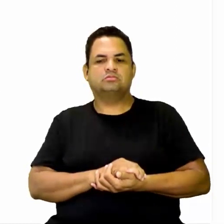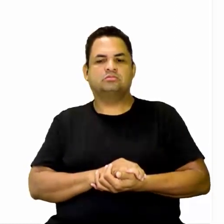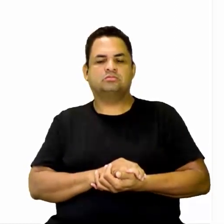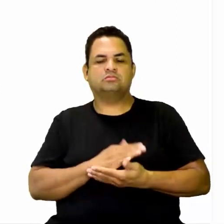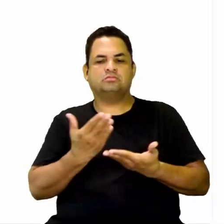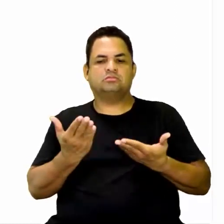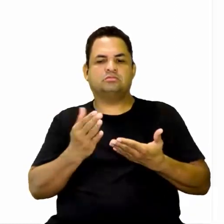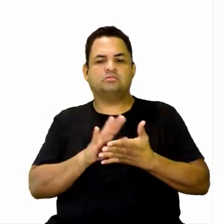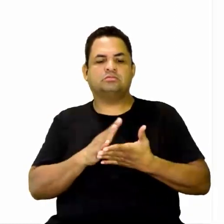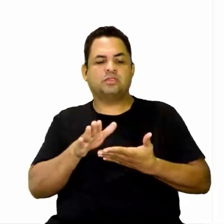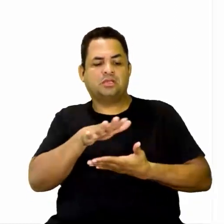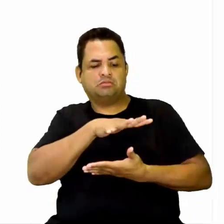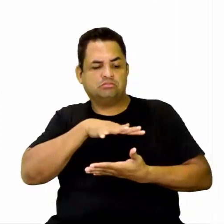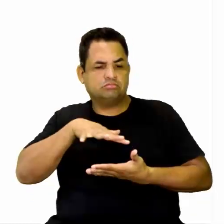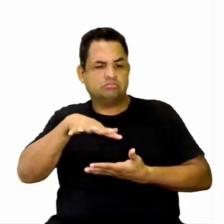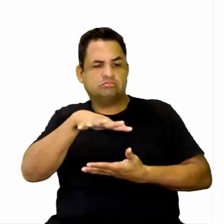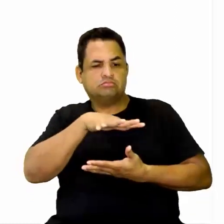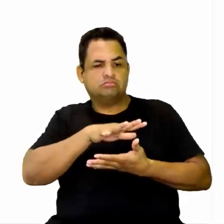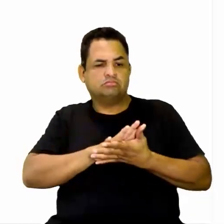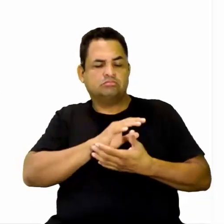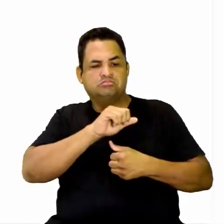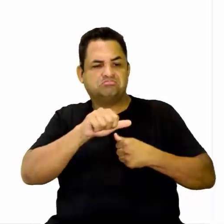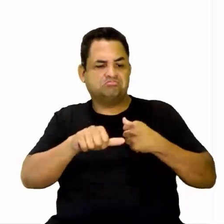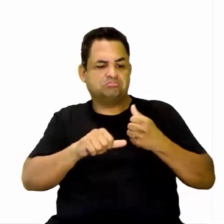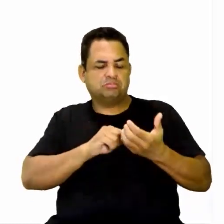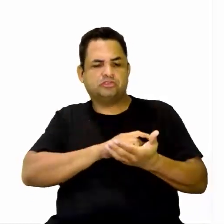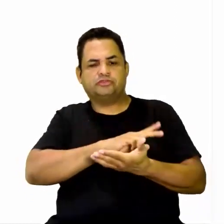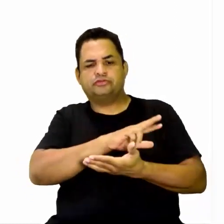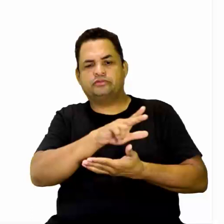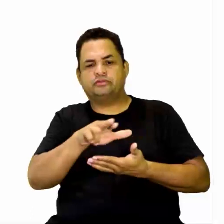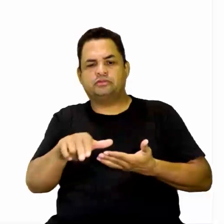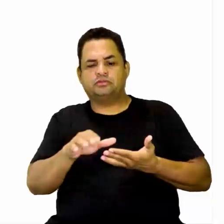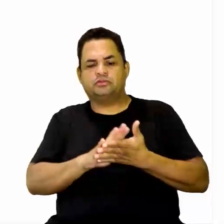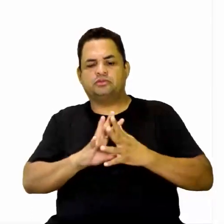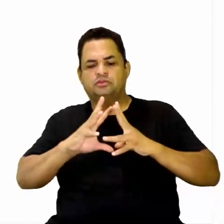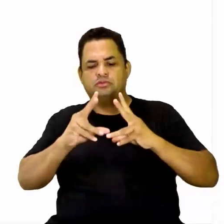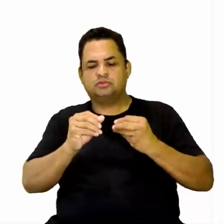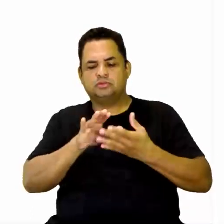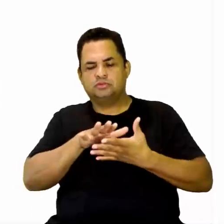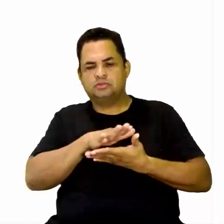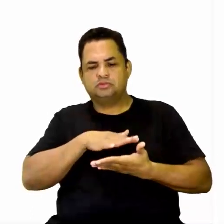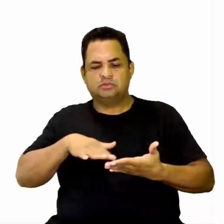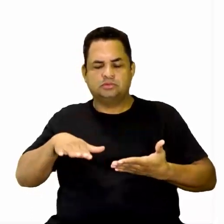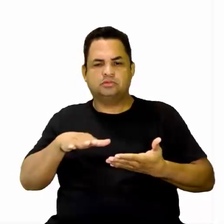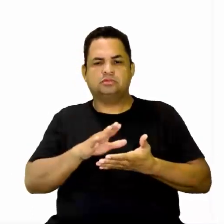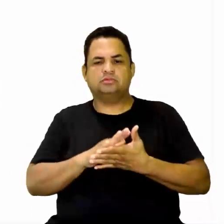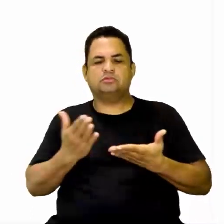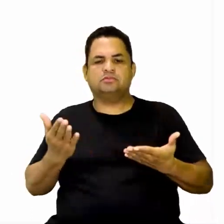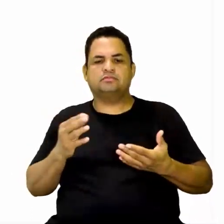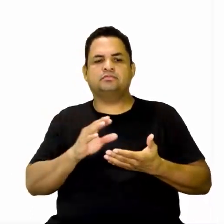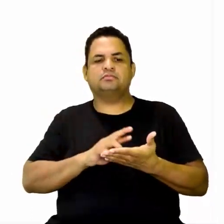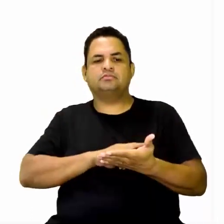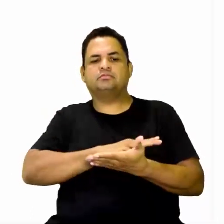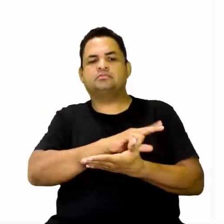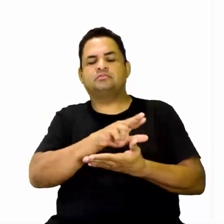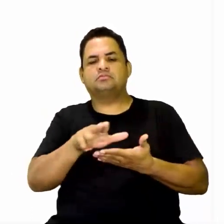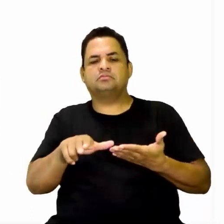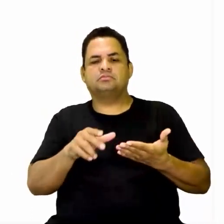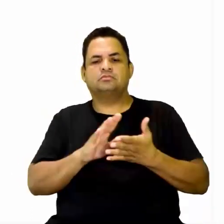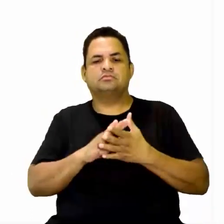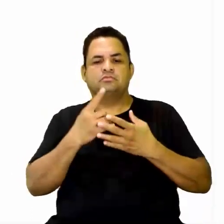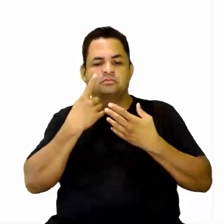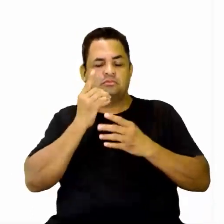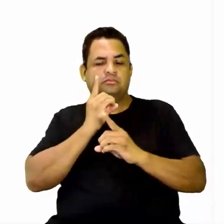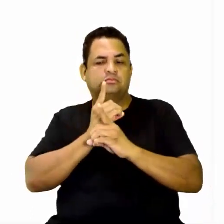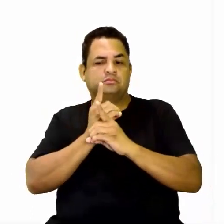cujo aspecto é multiforme, quer dizer, é variado em toda a sua extensão. Variado quer dizer, você